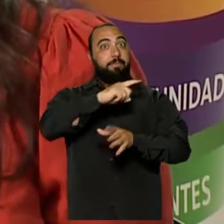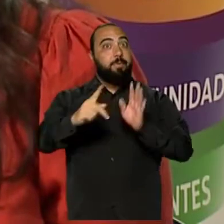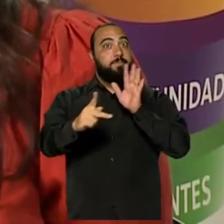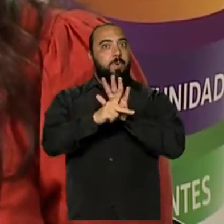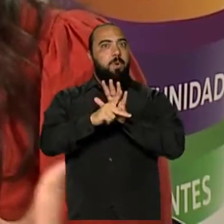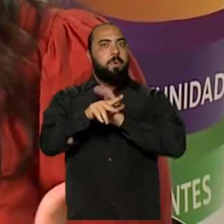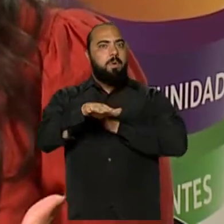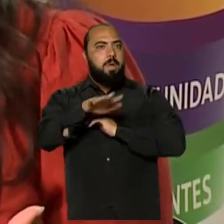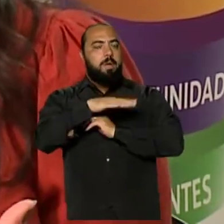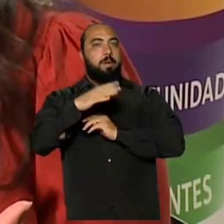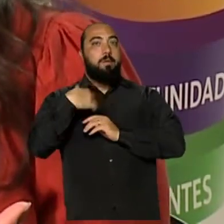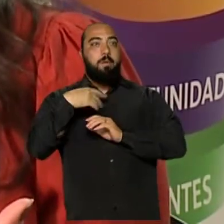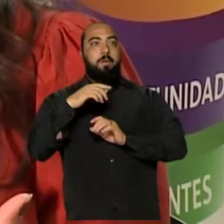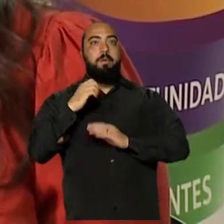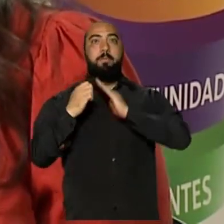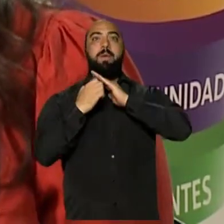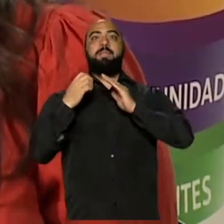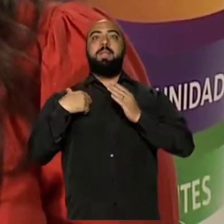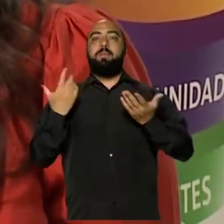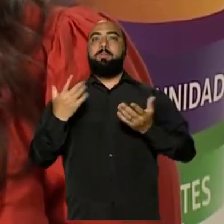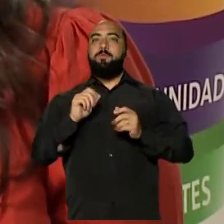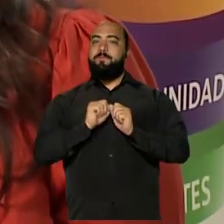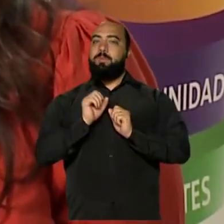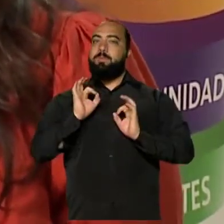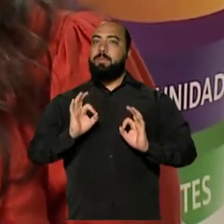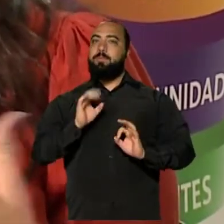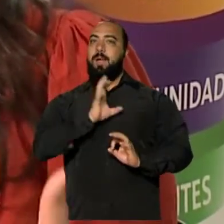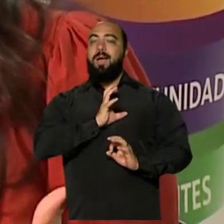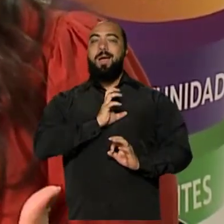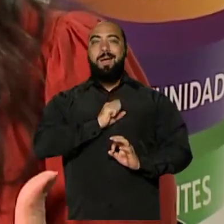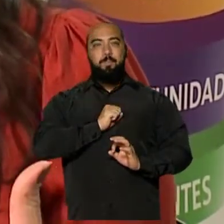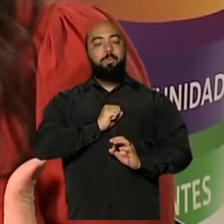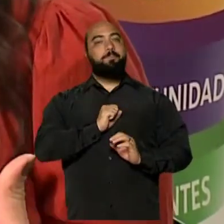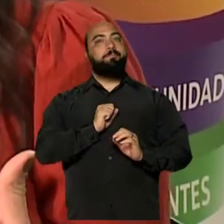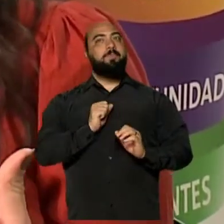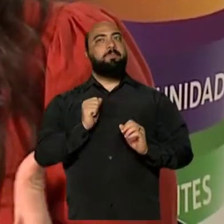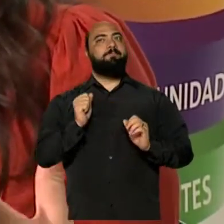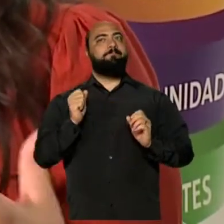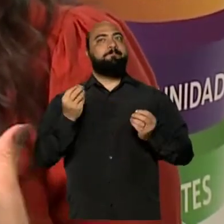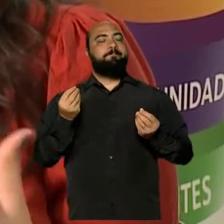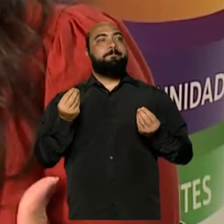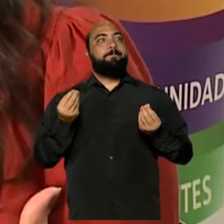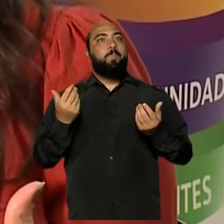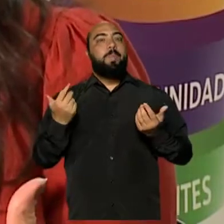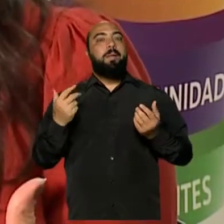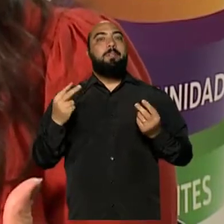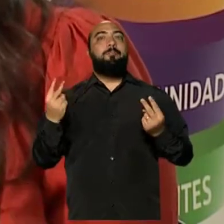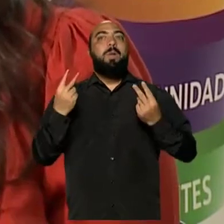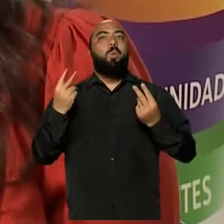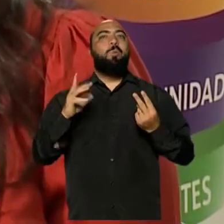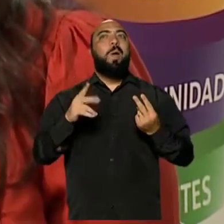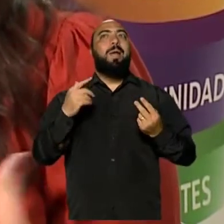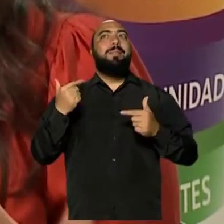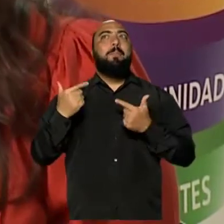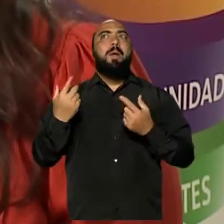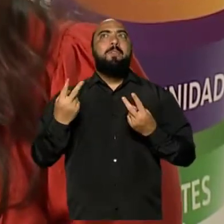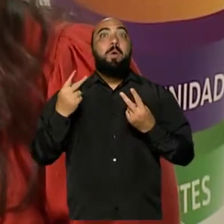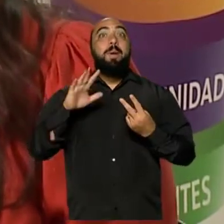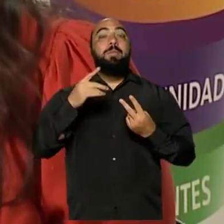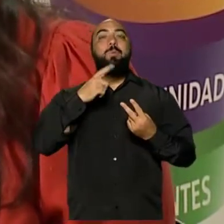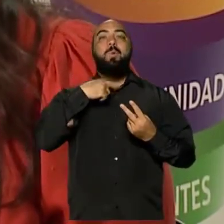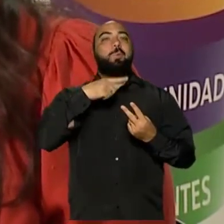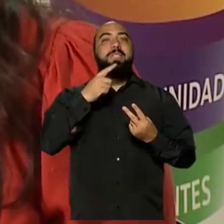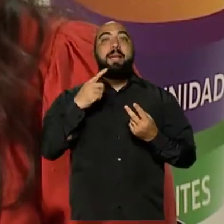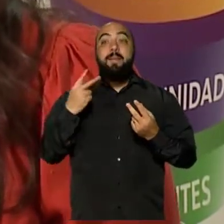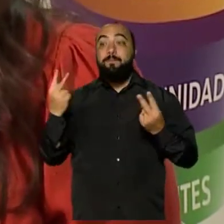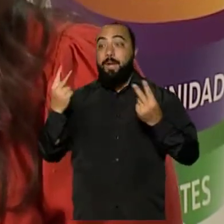você faz aquilo por amor, né? Então, você não vê valor, assim, não é que seu trabalho não tenha valor, mas você não consegue nem dar valor para aquilo